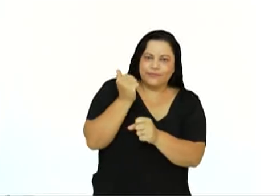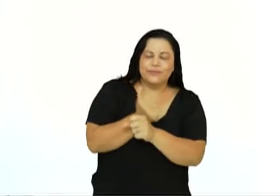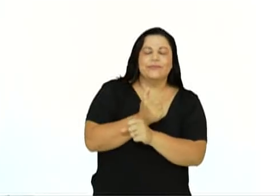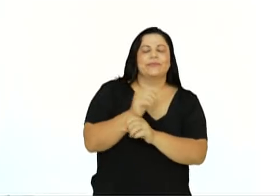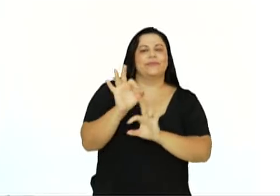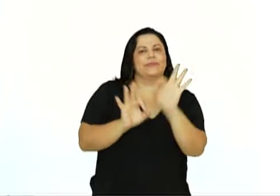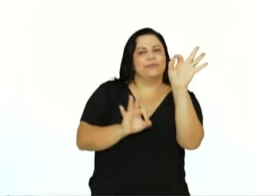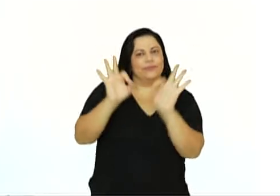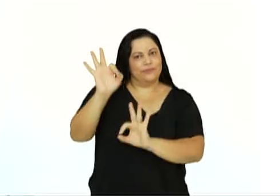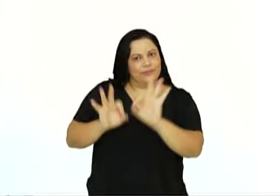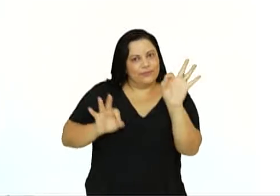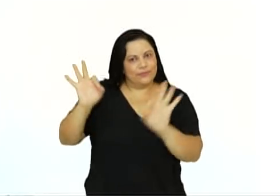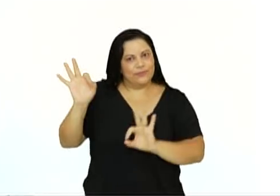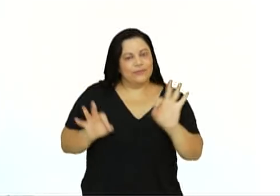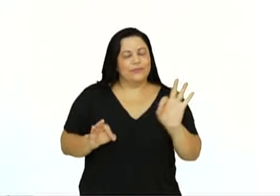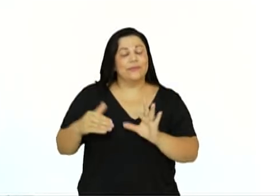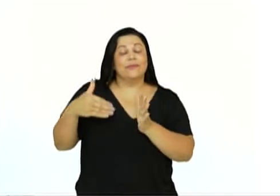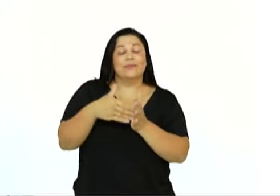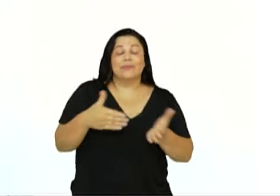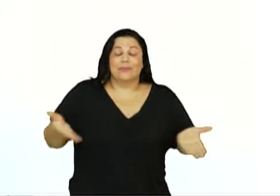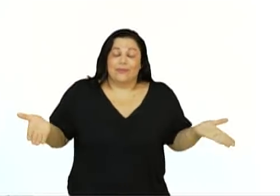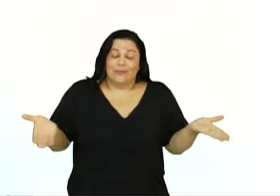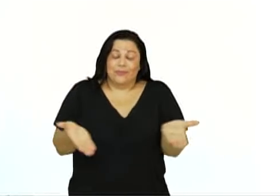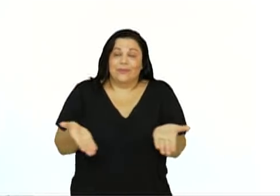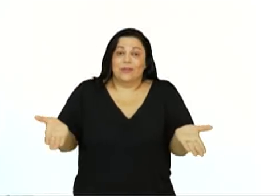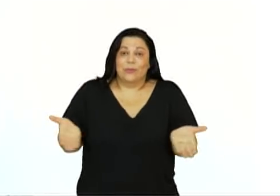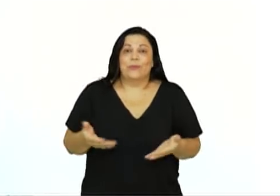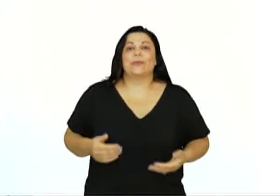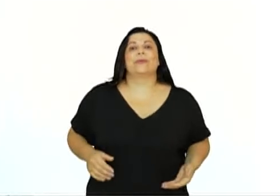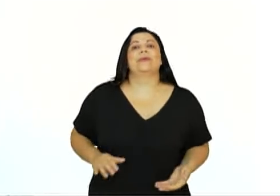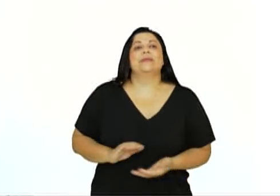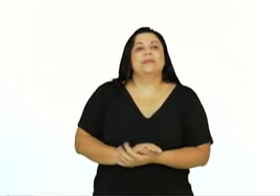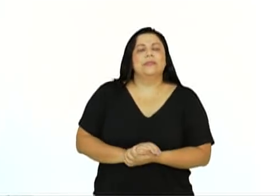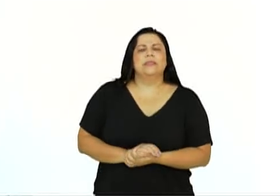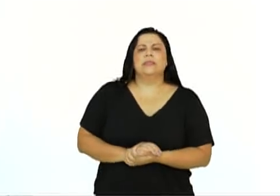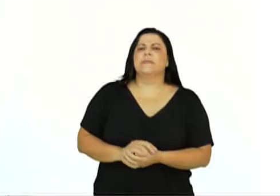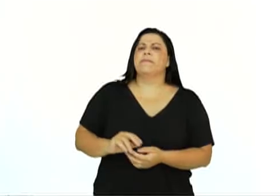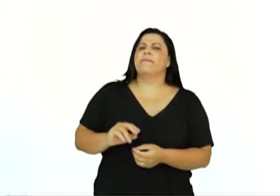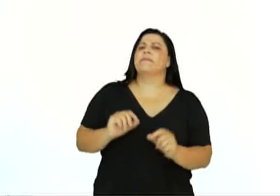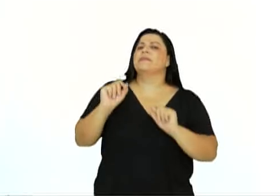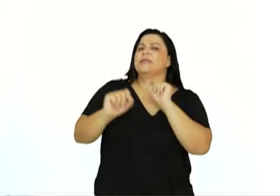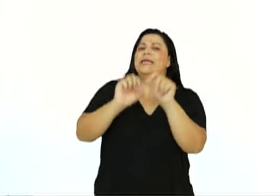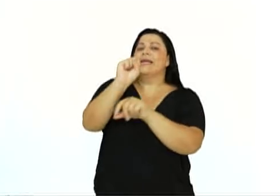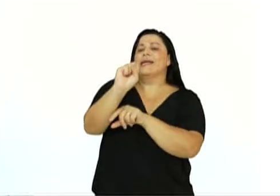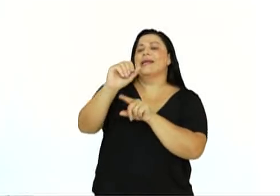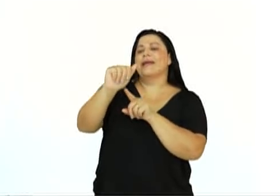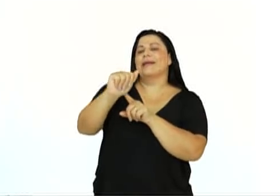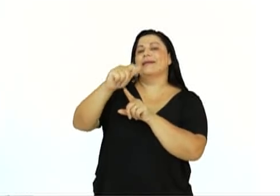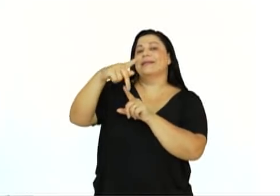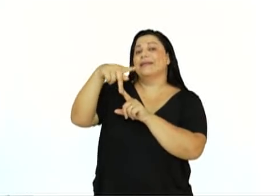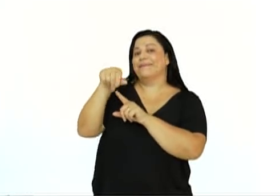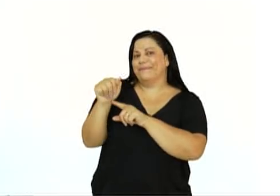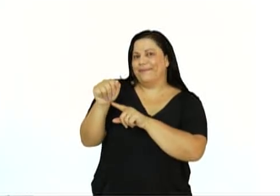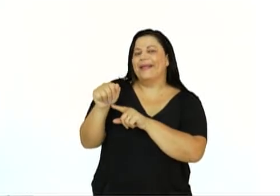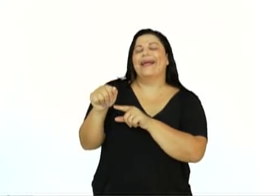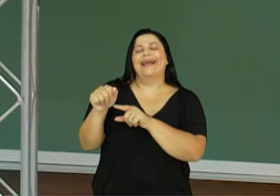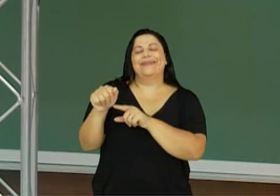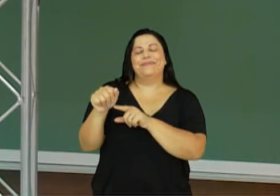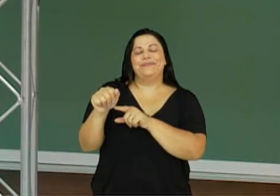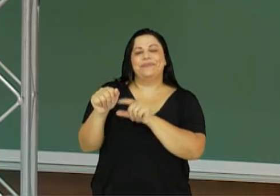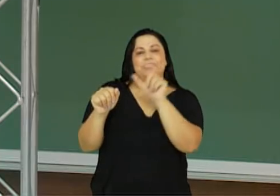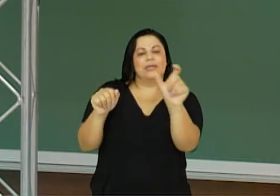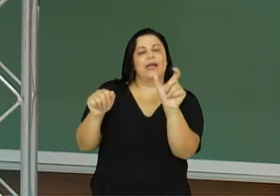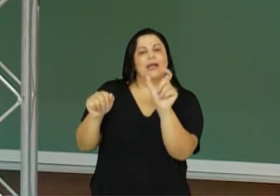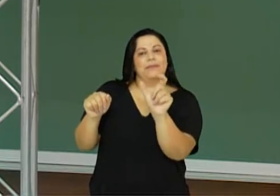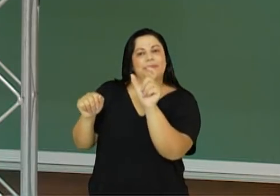obra, que chegou para a gente até os dias de hoje, né? E funcionava como spa. Spa, inclusive, pessoal, é uma sigla que